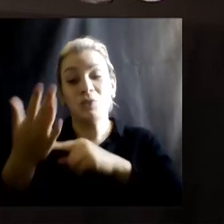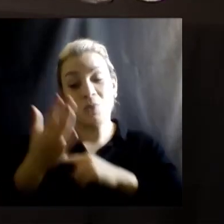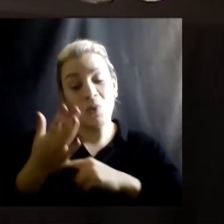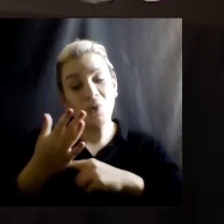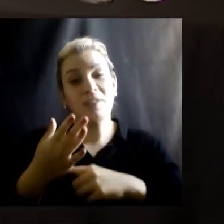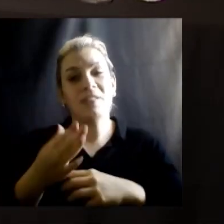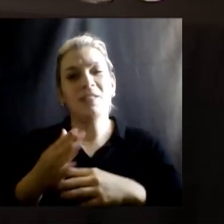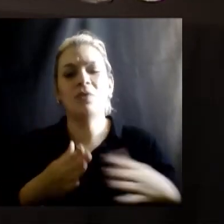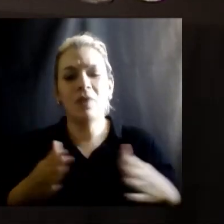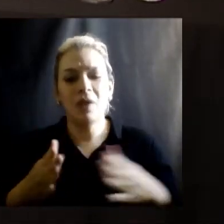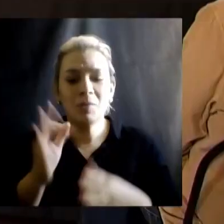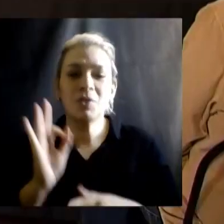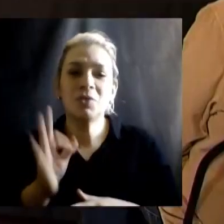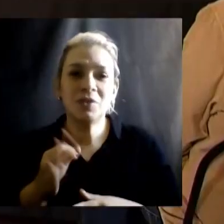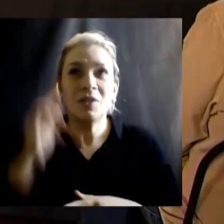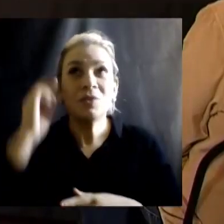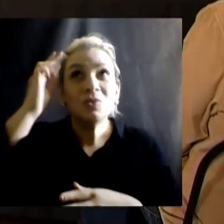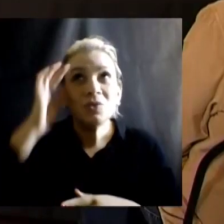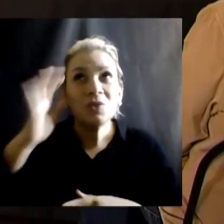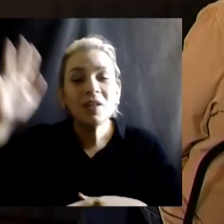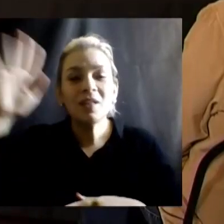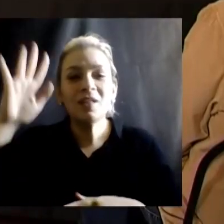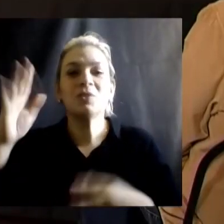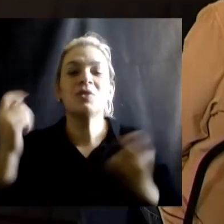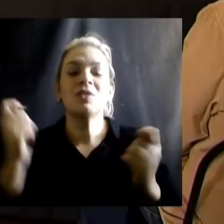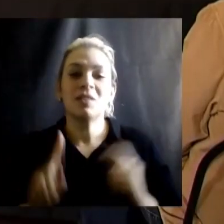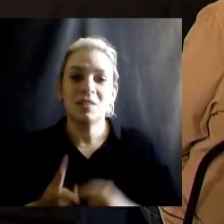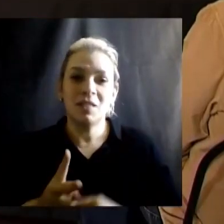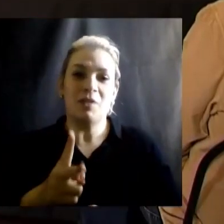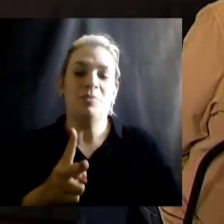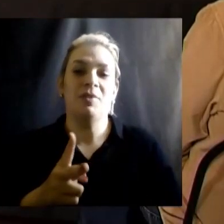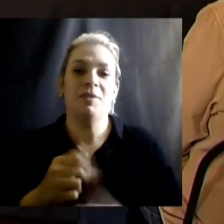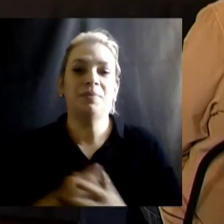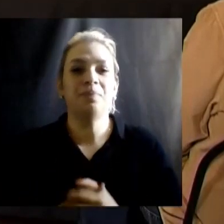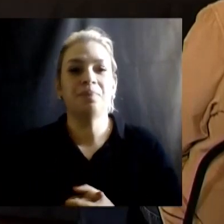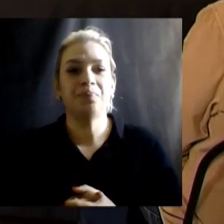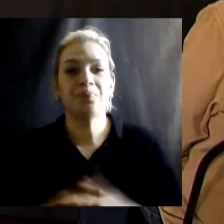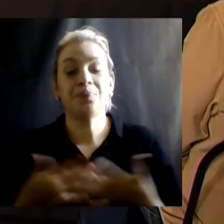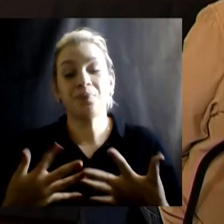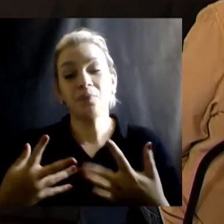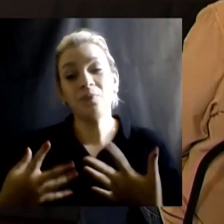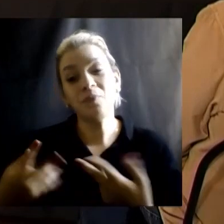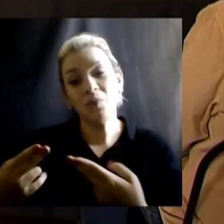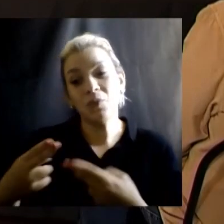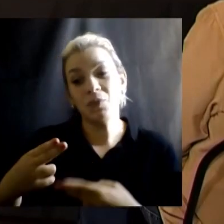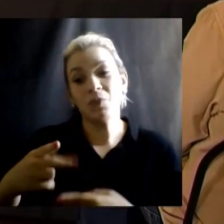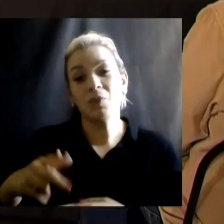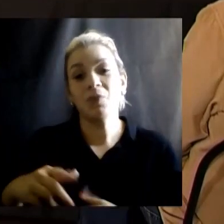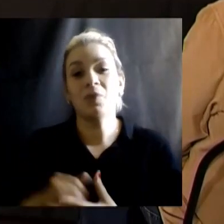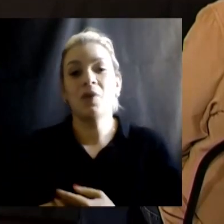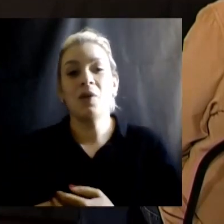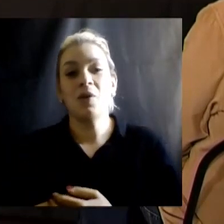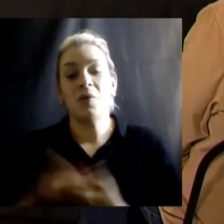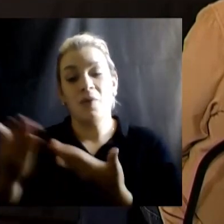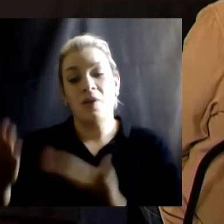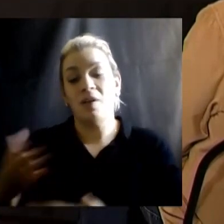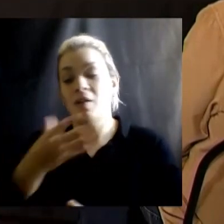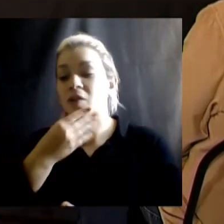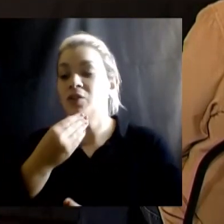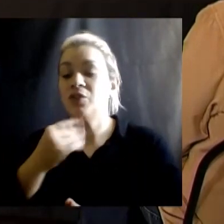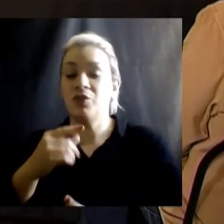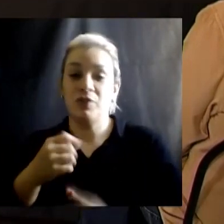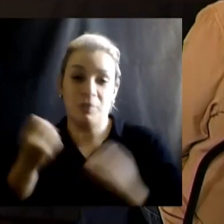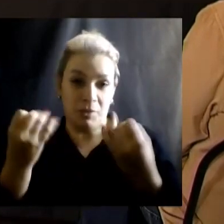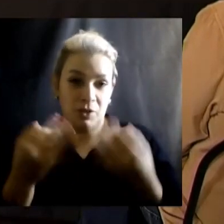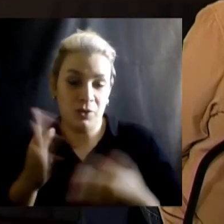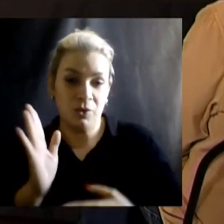e se arriscando cada vez mais. Como o Leandro disse, ver esse momento acontecendo é uma coroação de fato que mostra que a gente está no